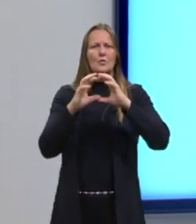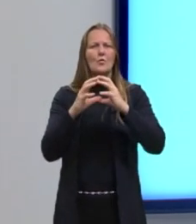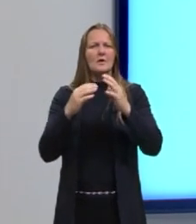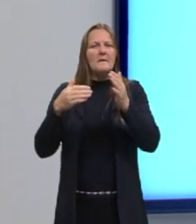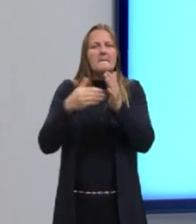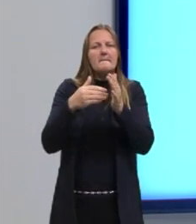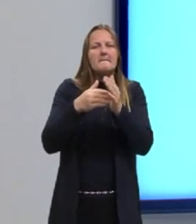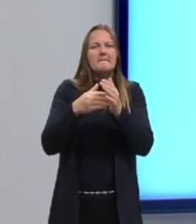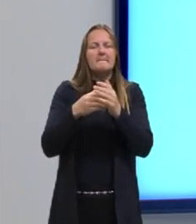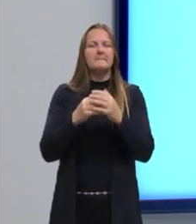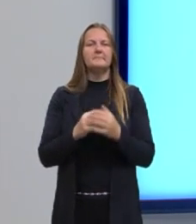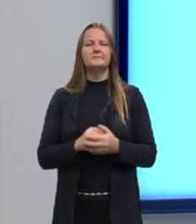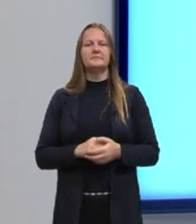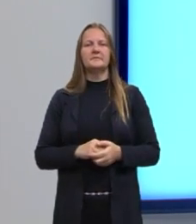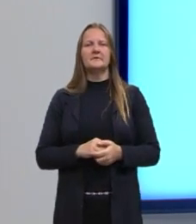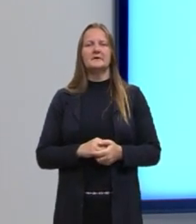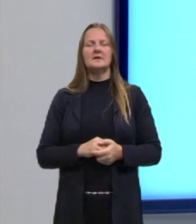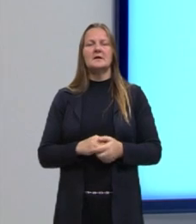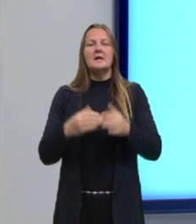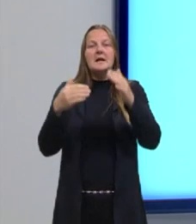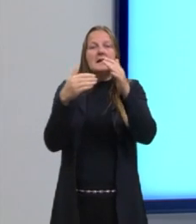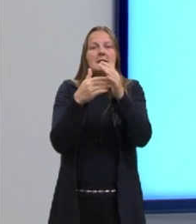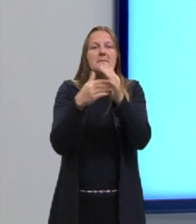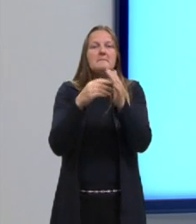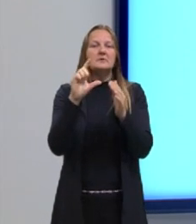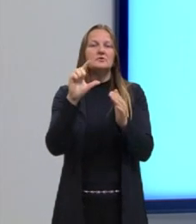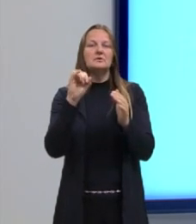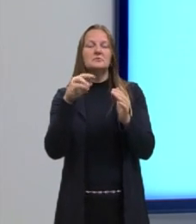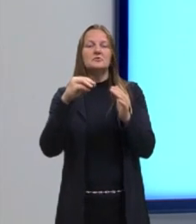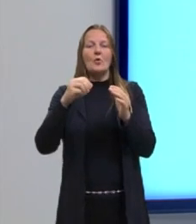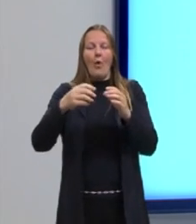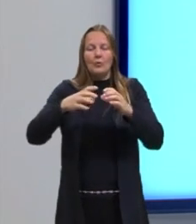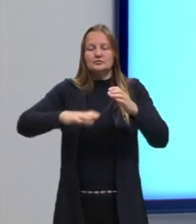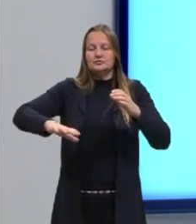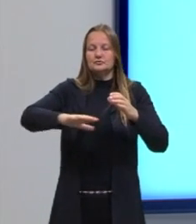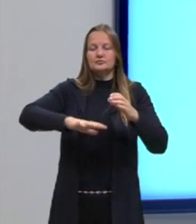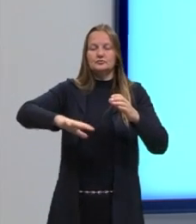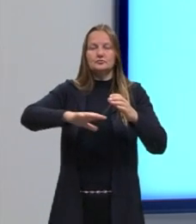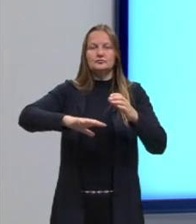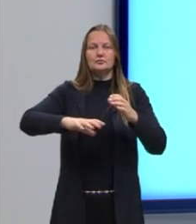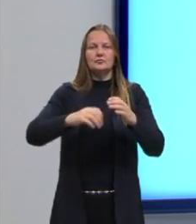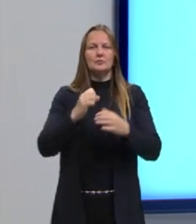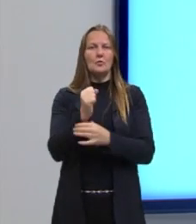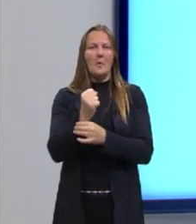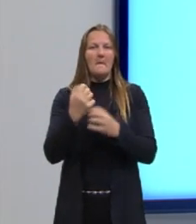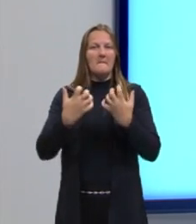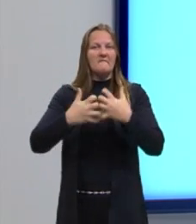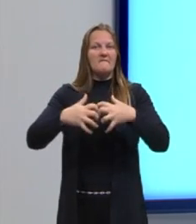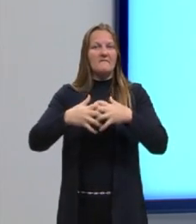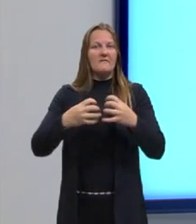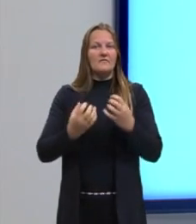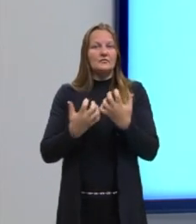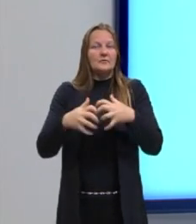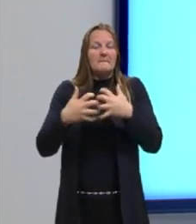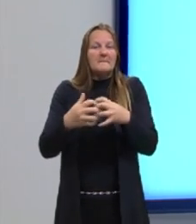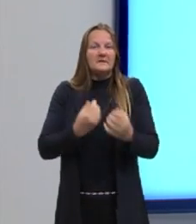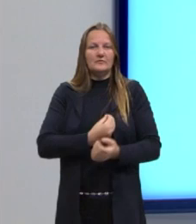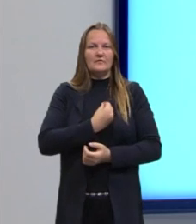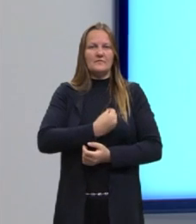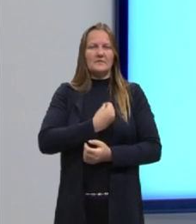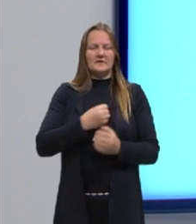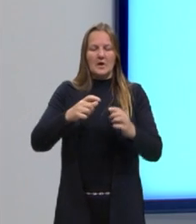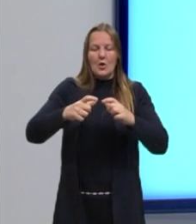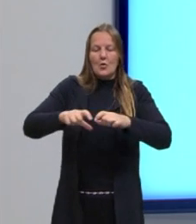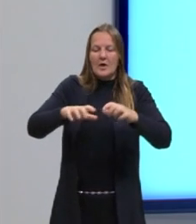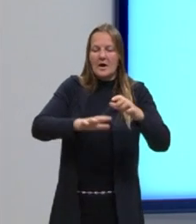limites planetários são limites que definem o espaço operacional seguro Ou seja é o local